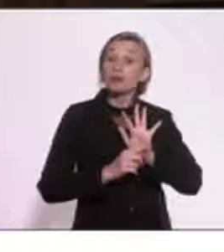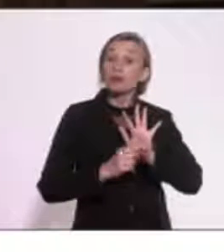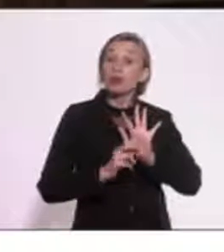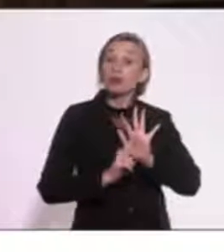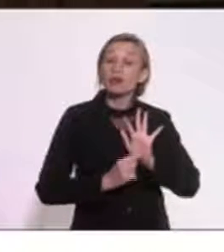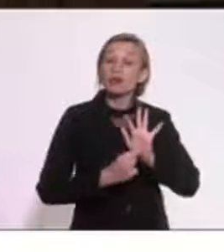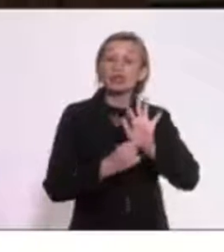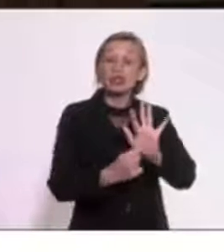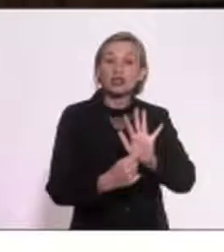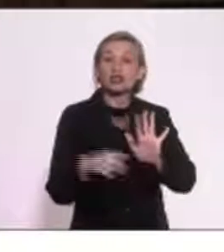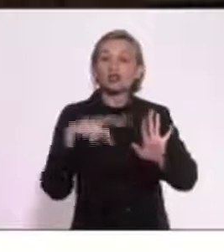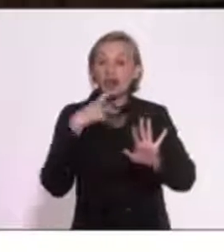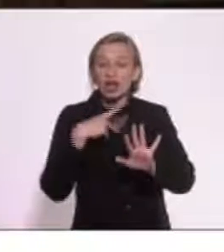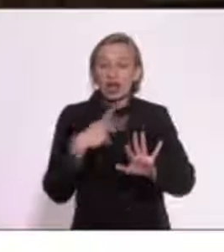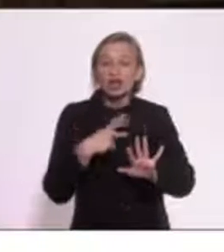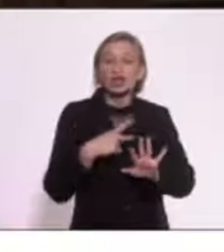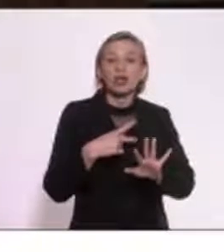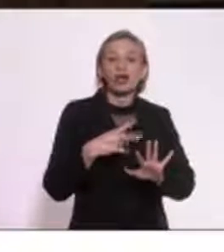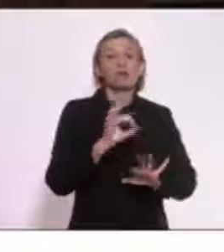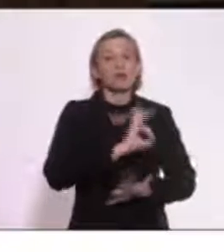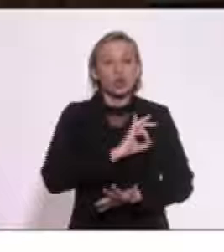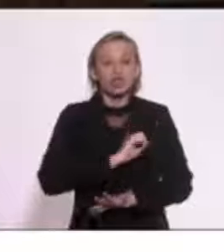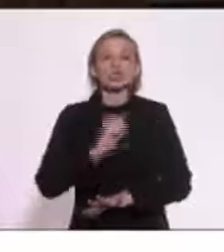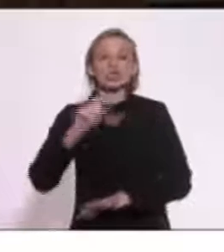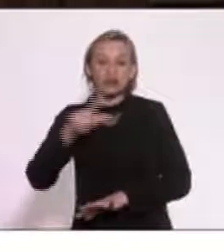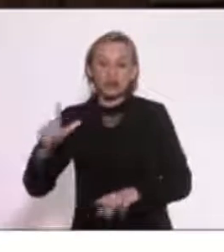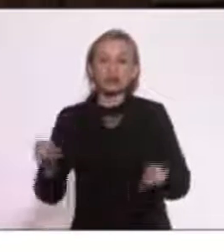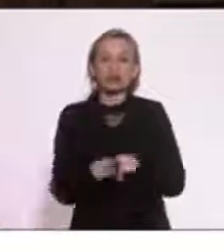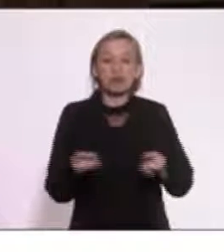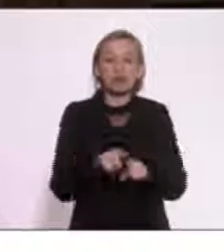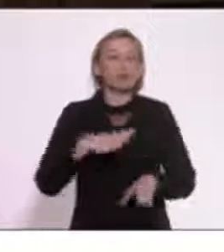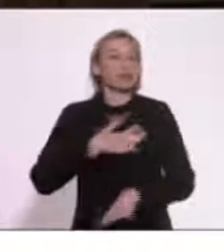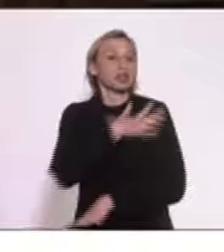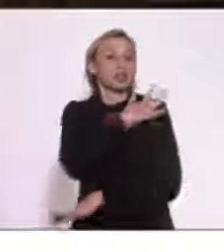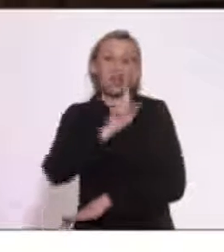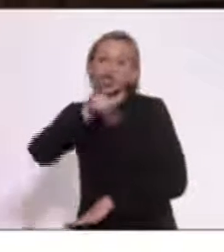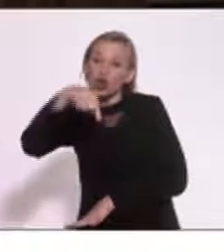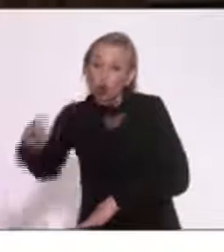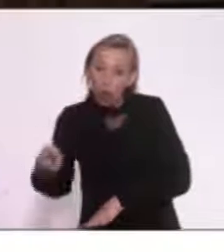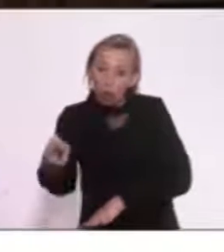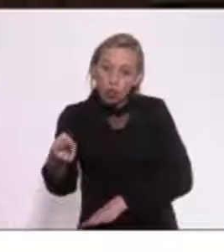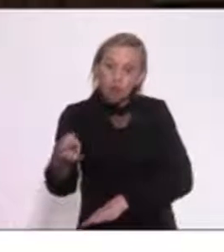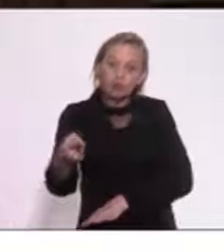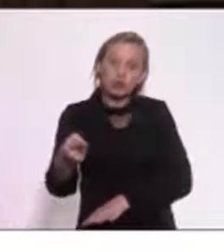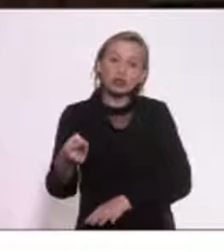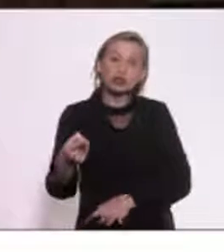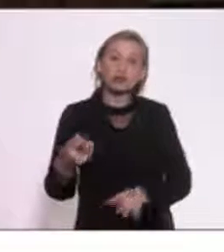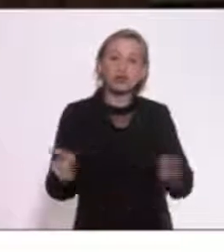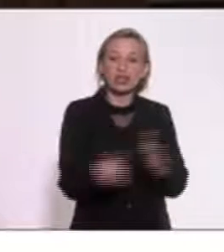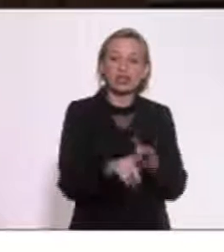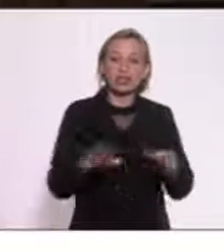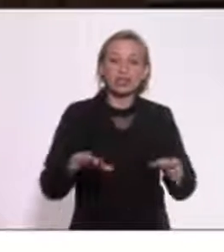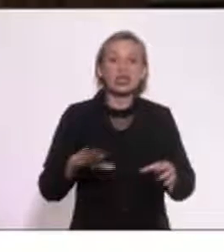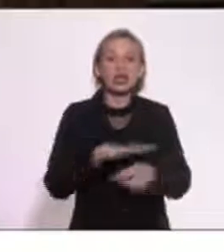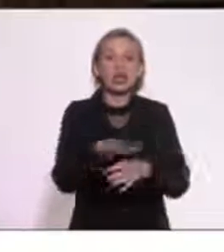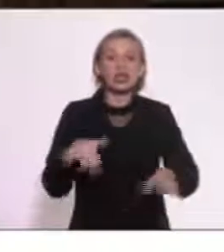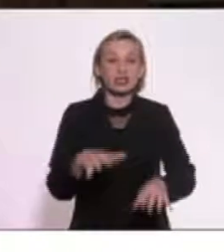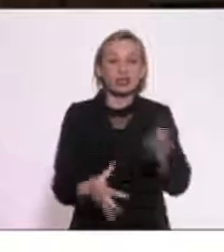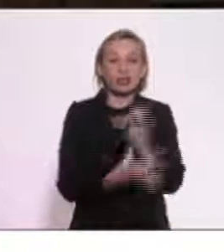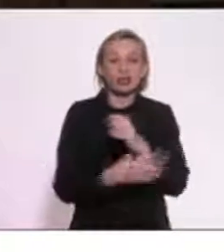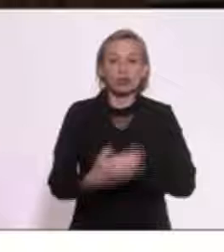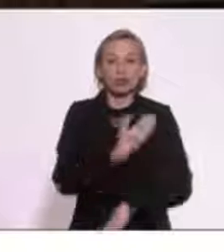a Polícia Civil, a Polícia Militar e os outros entes da segurança pública deixarão